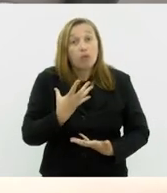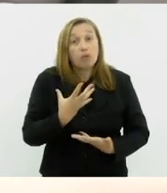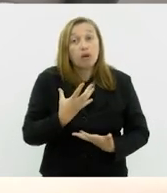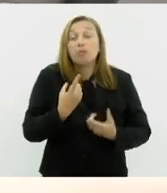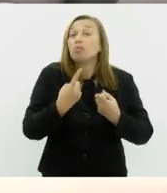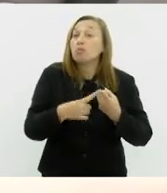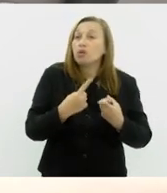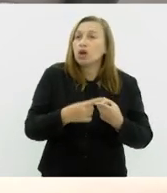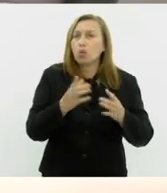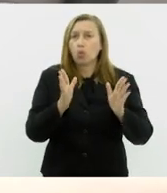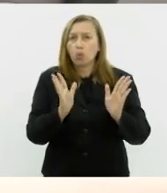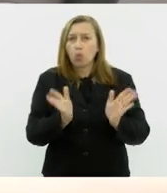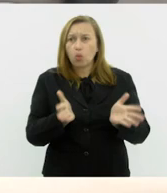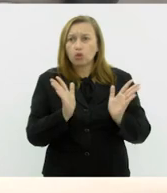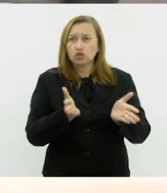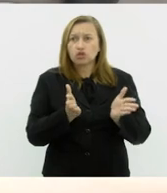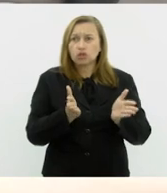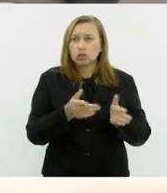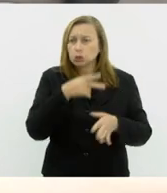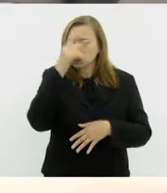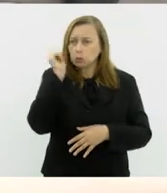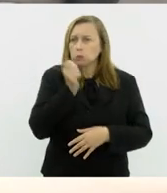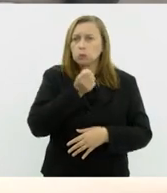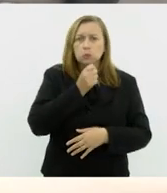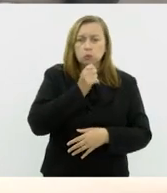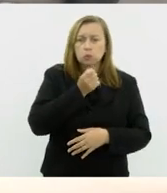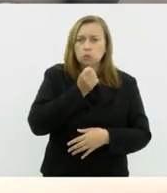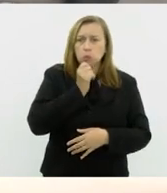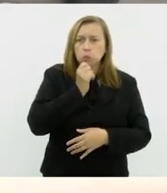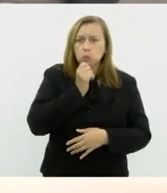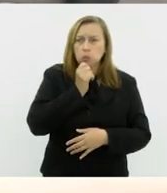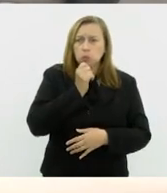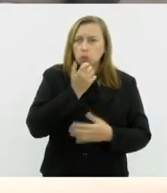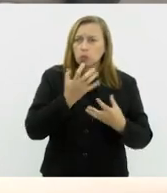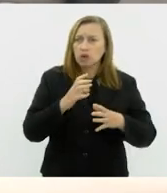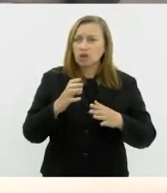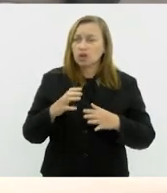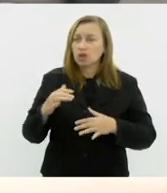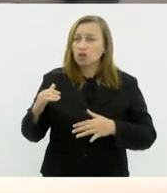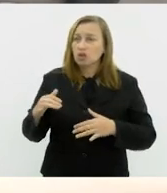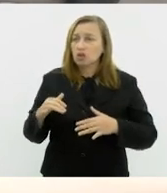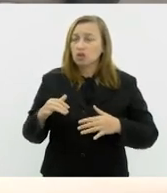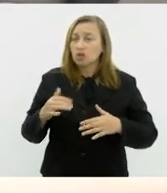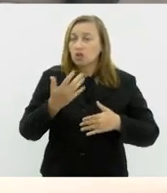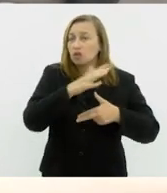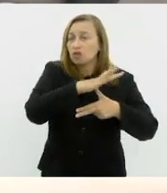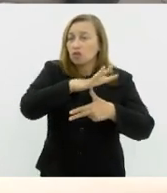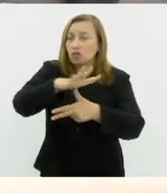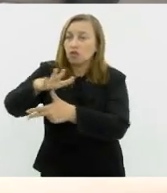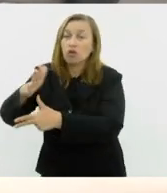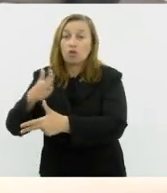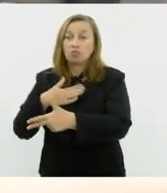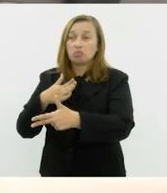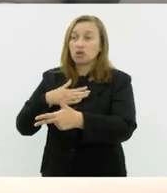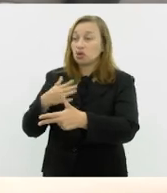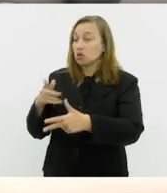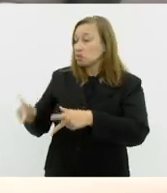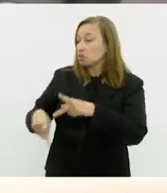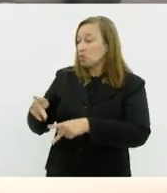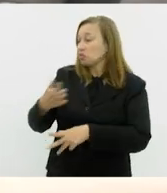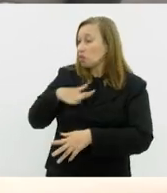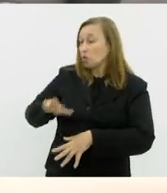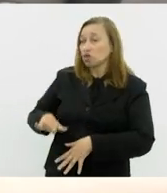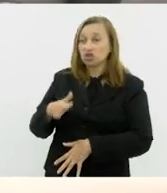Por quê? Hoje em dia, ninguém quer ter o estigma, voe comigo, que eu sou detestado pela população, que eu tiro o sono,